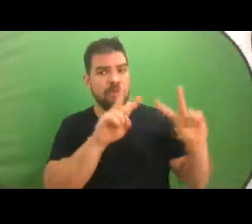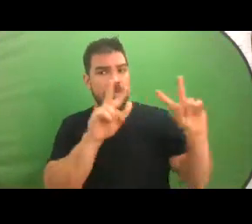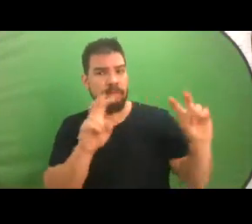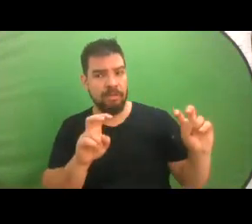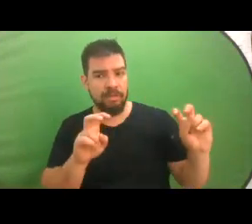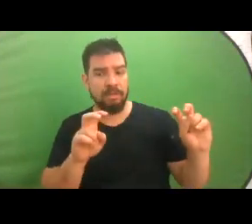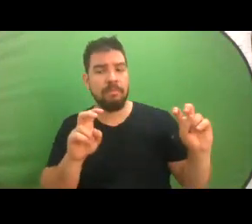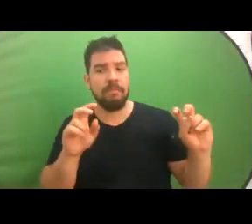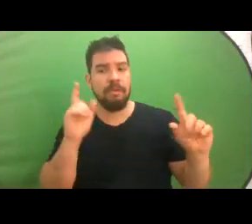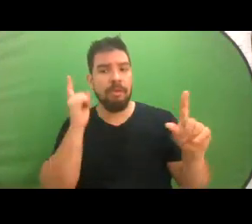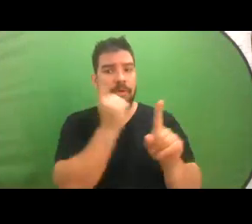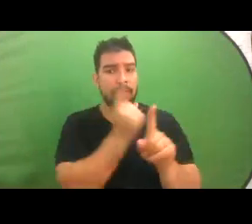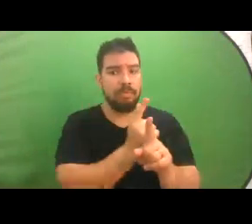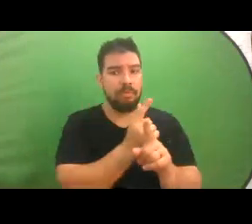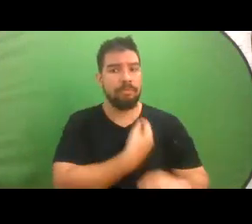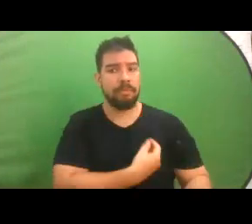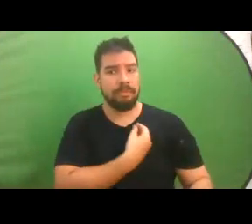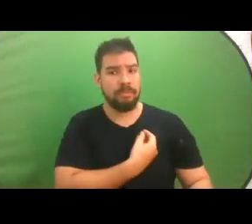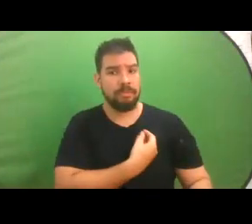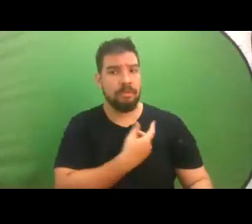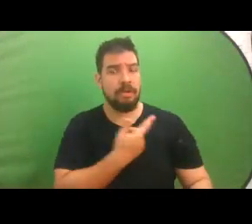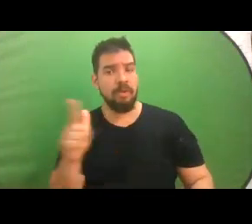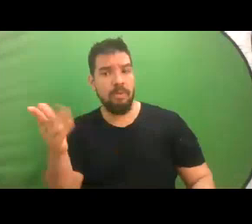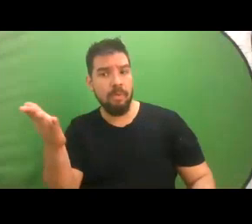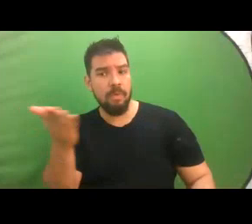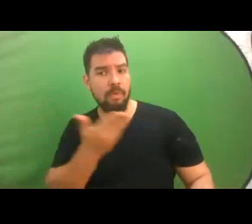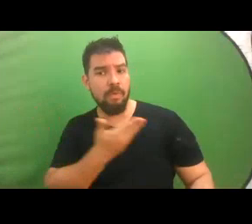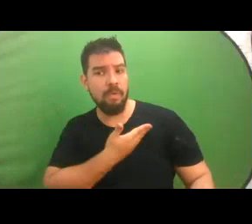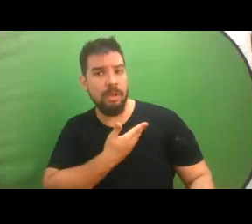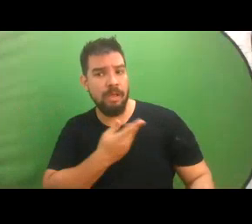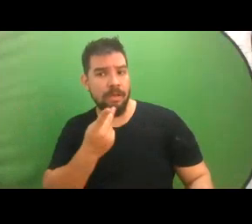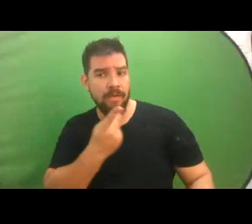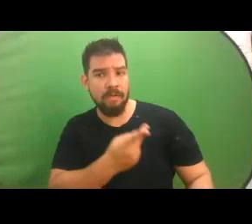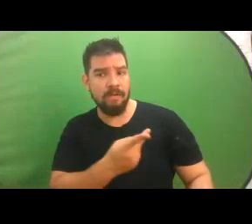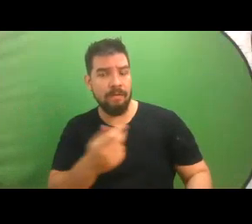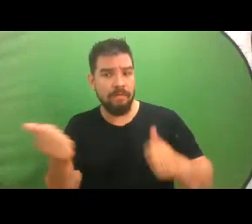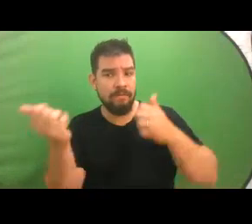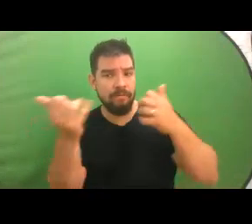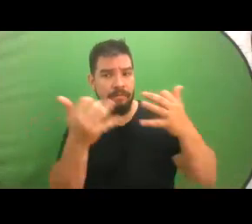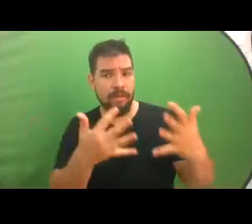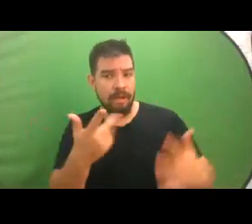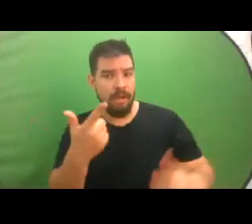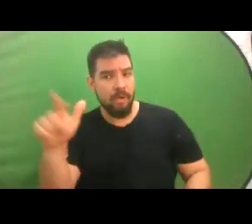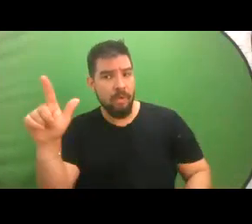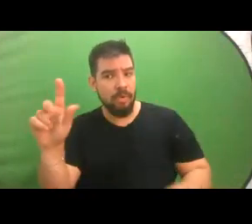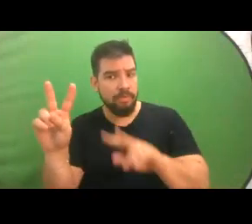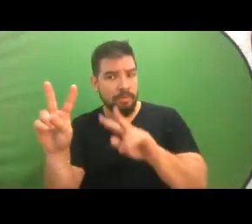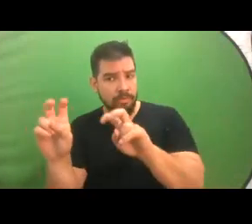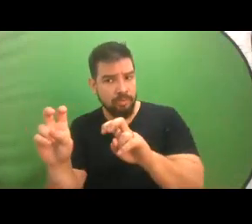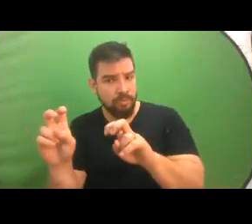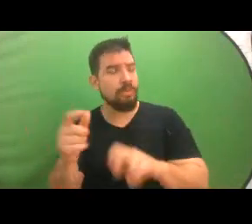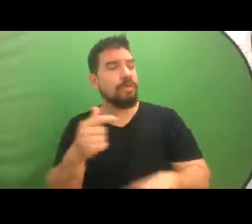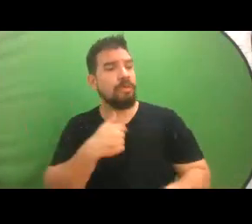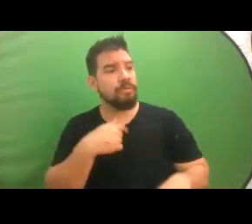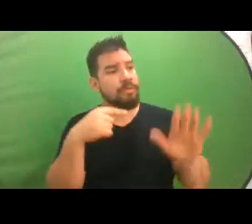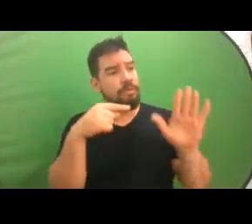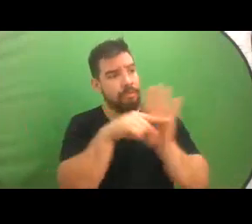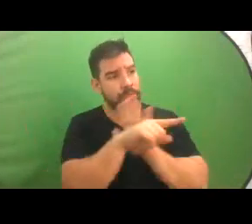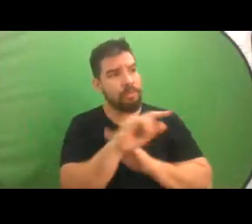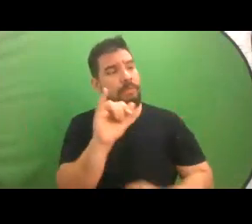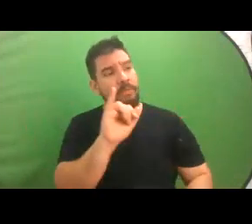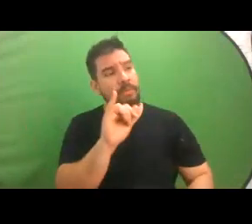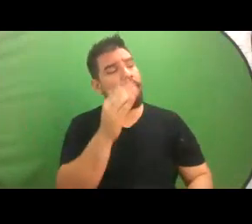presencial já tinha sido encerrado e você deu vaga para outra colega anterior a mim a comunicar outro assunto. Eu estou te perguntando, é um assunto rápido. Eu Não, gostaria